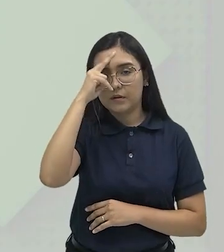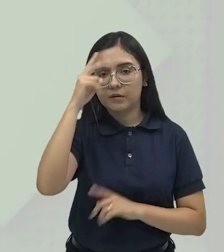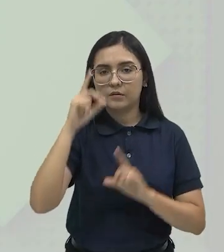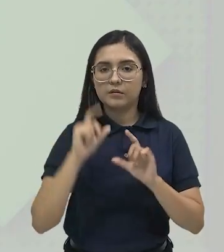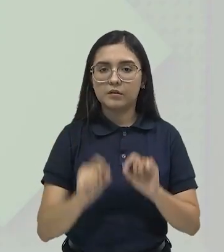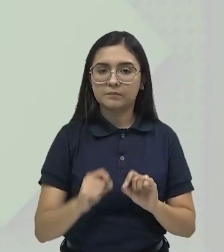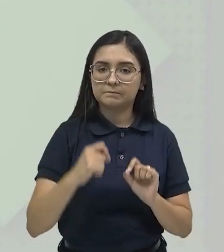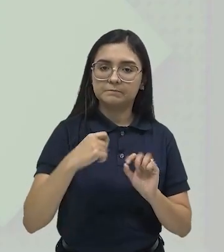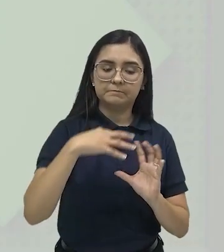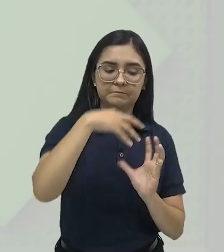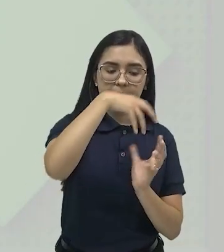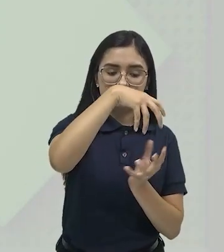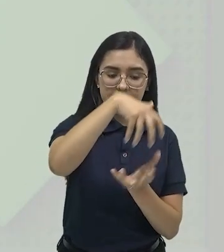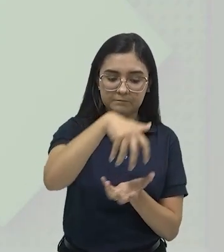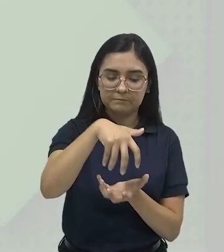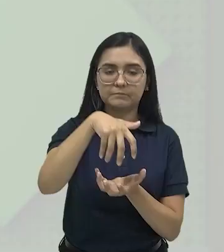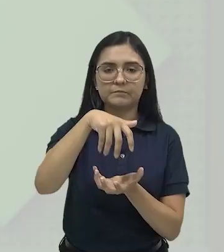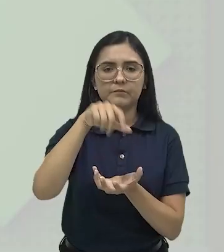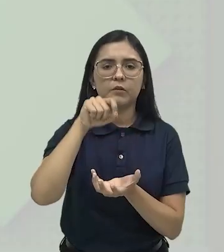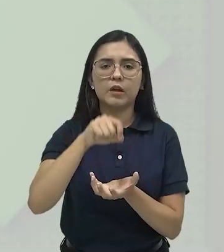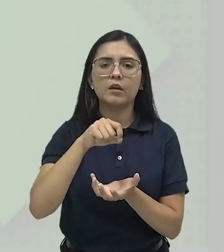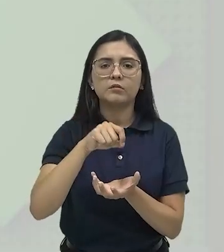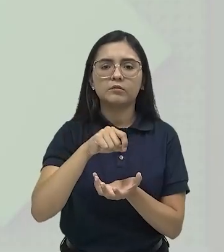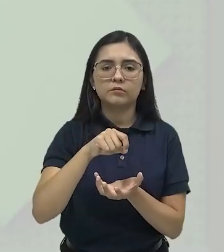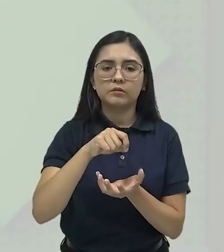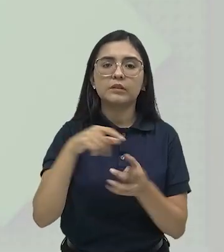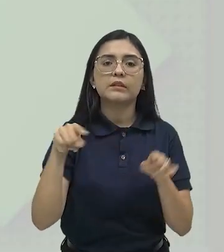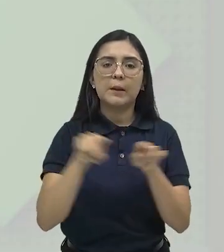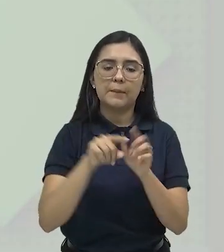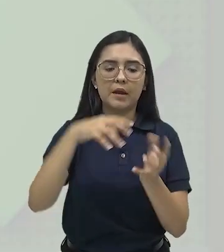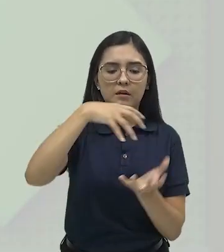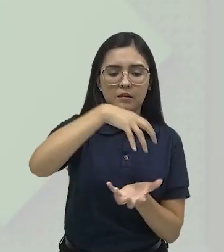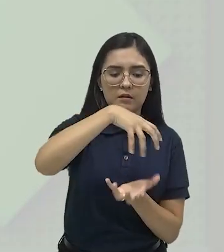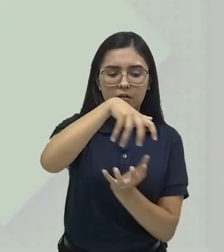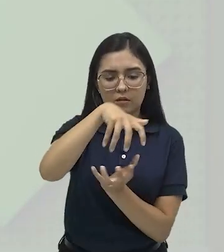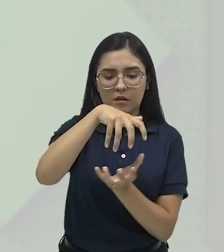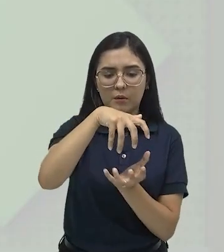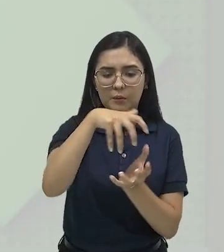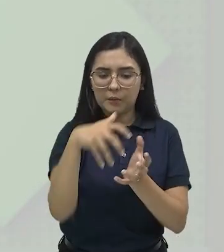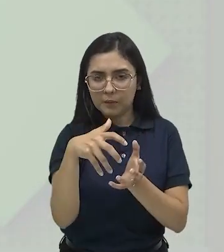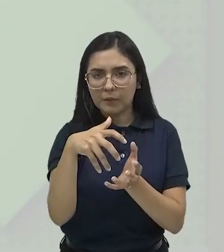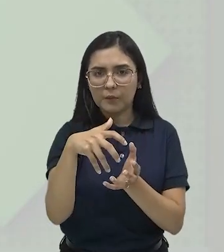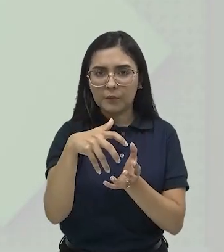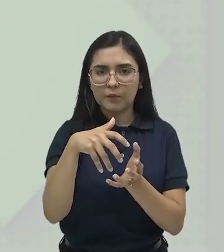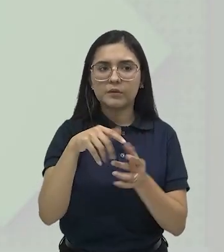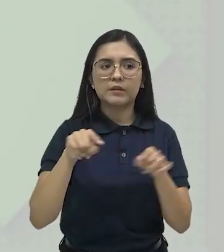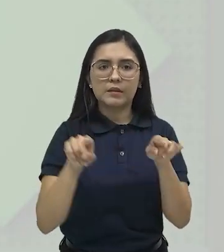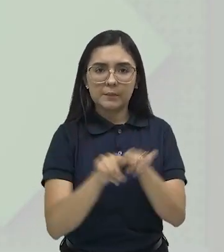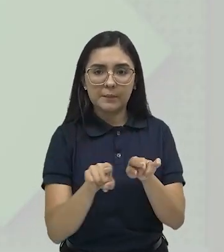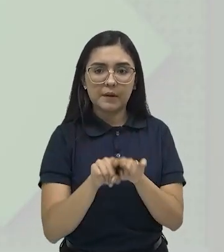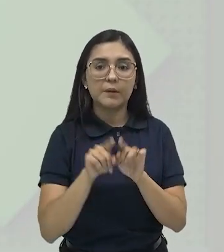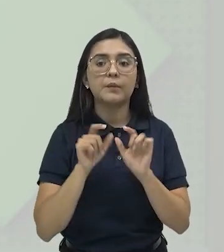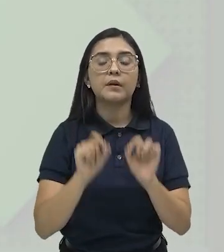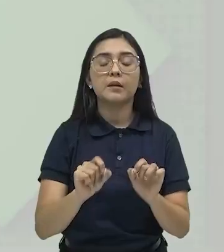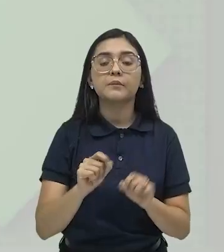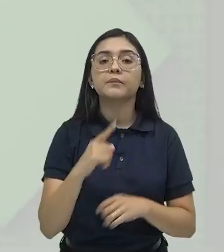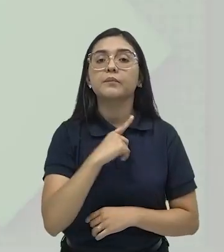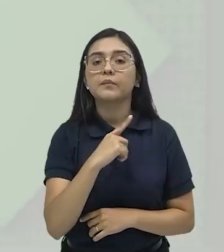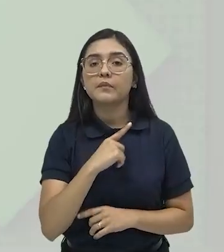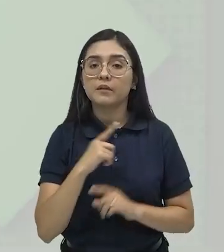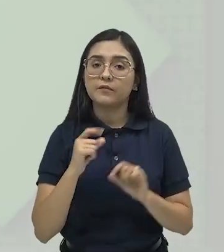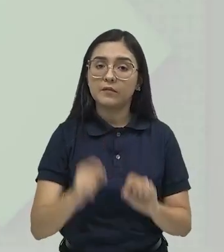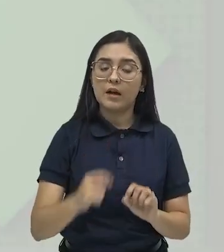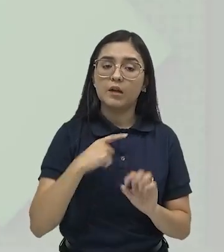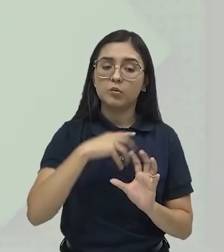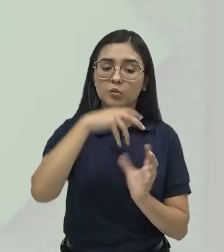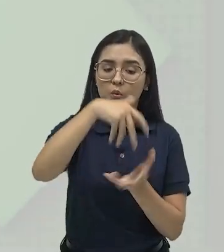por conta do seu formato, por conta da posição em que ele se encontra, ele vai receber esses